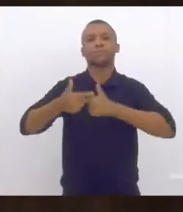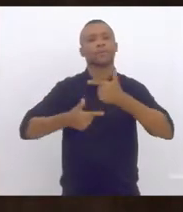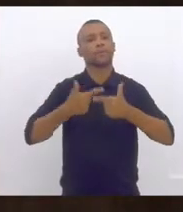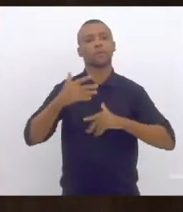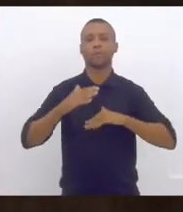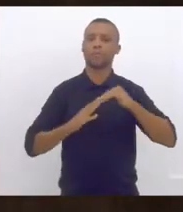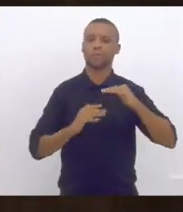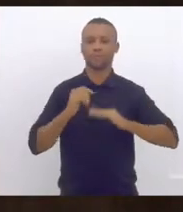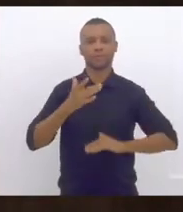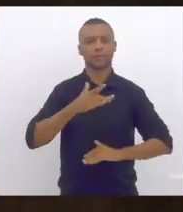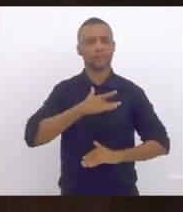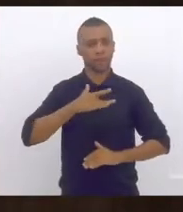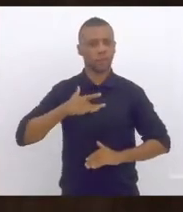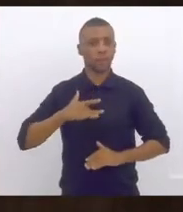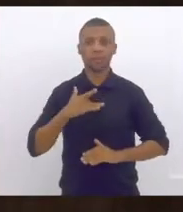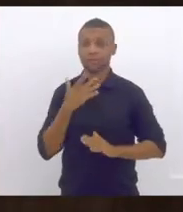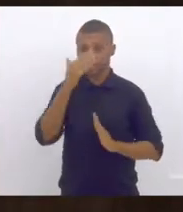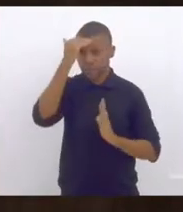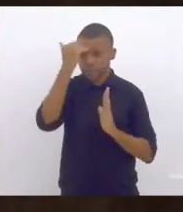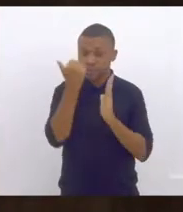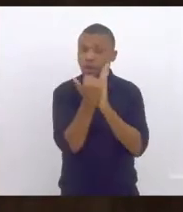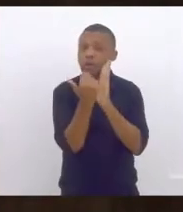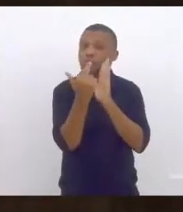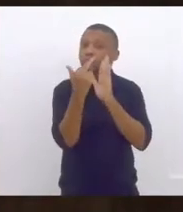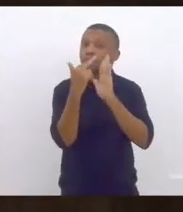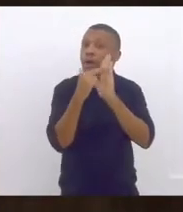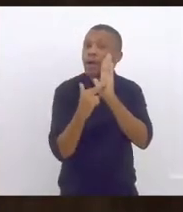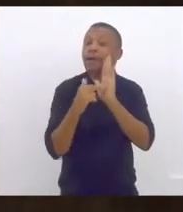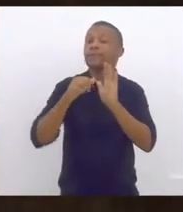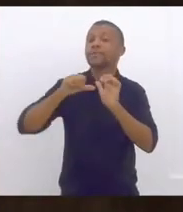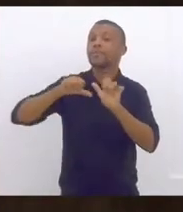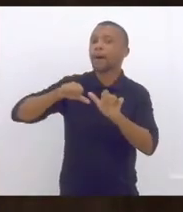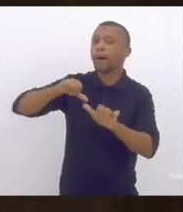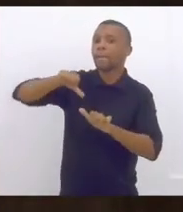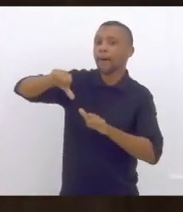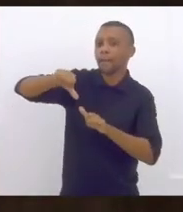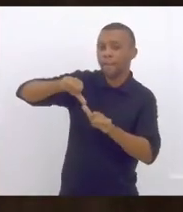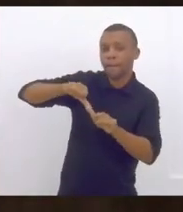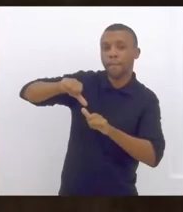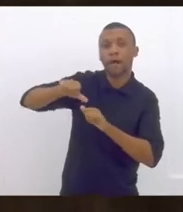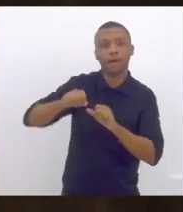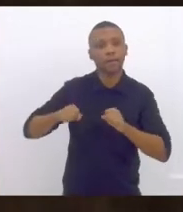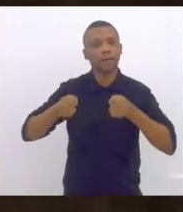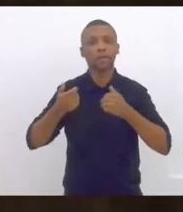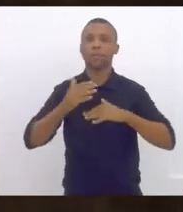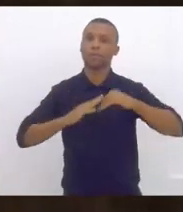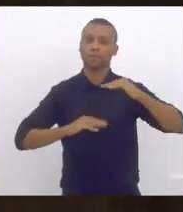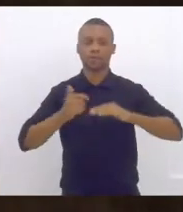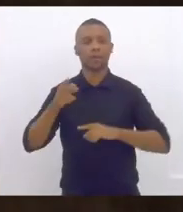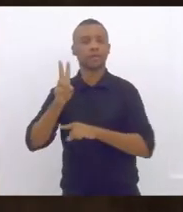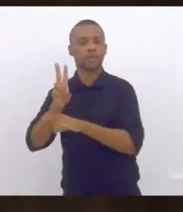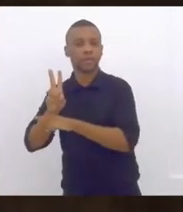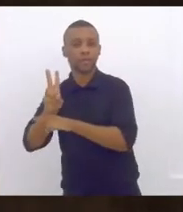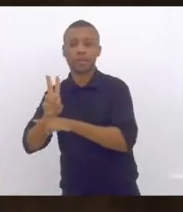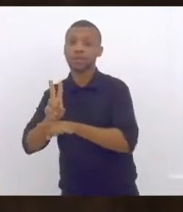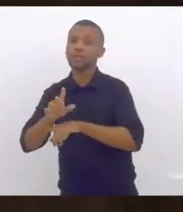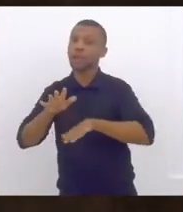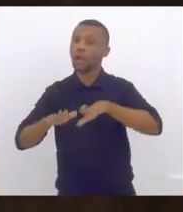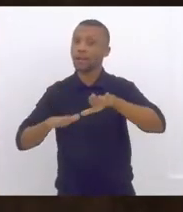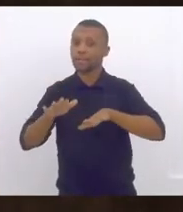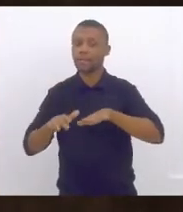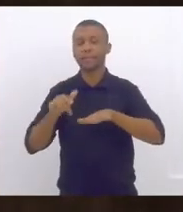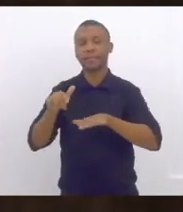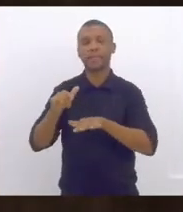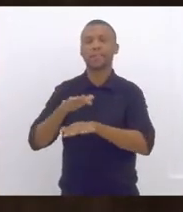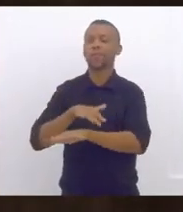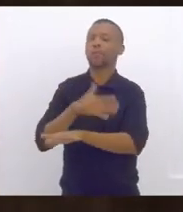de saúde através de um regime de revezamento, o que garante também profissionais em atendimento, que por vezes se torna